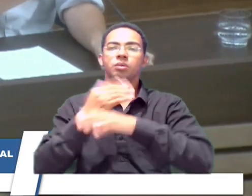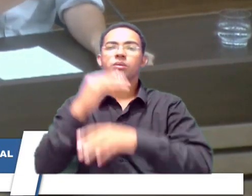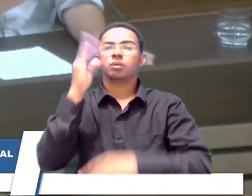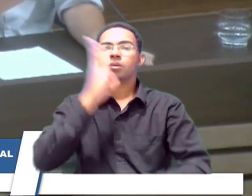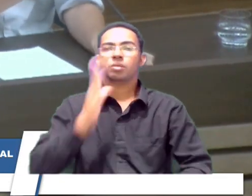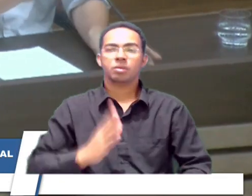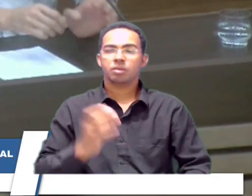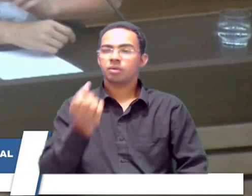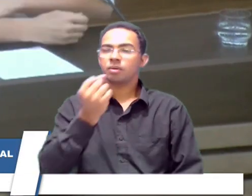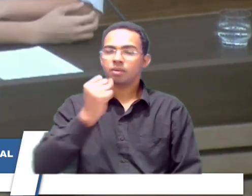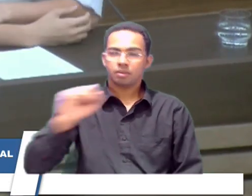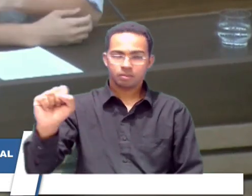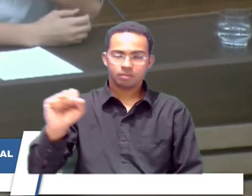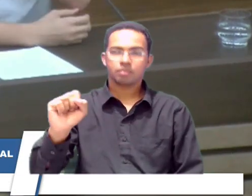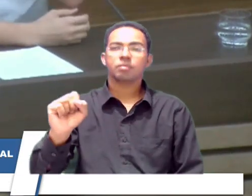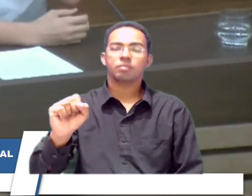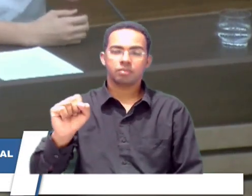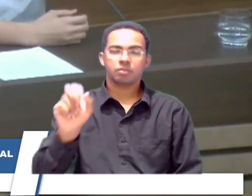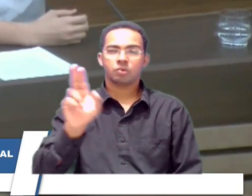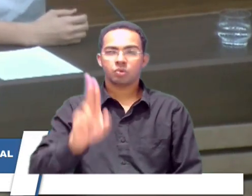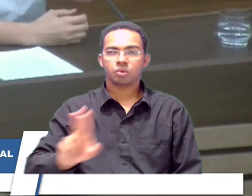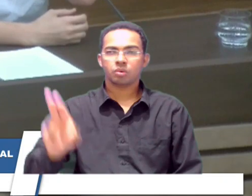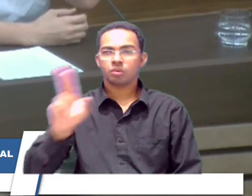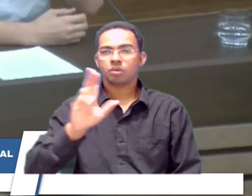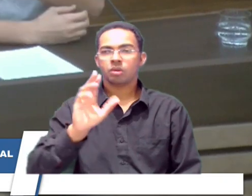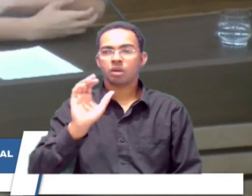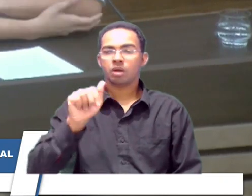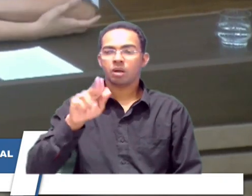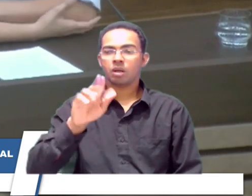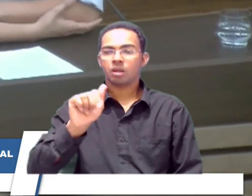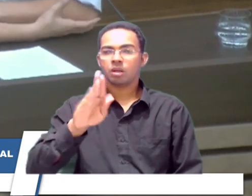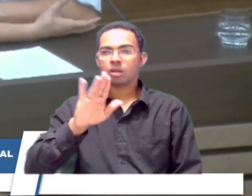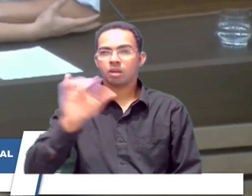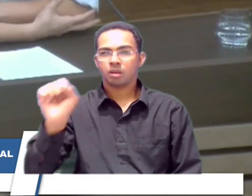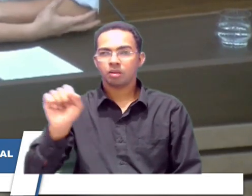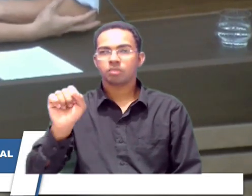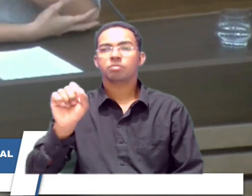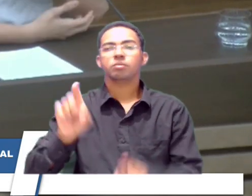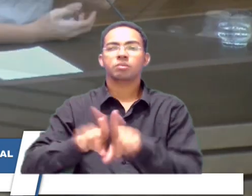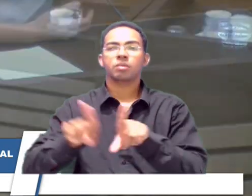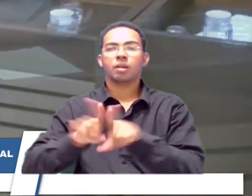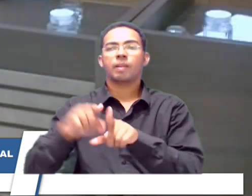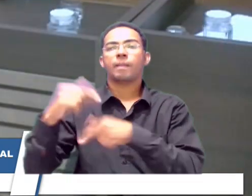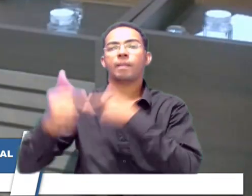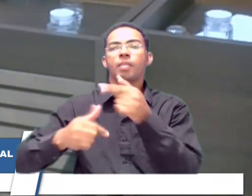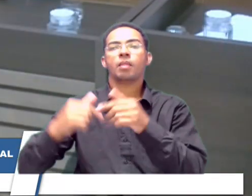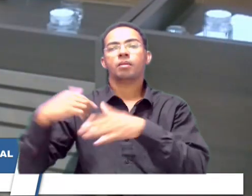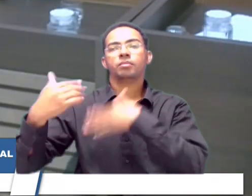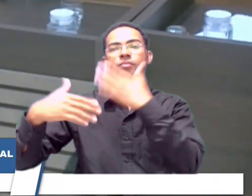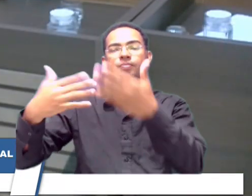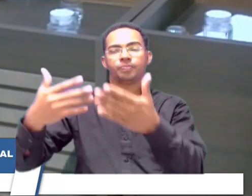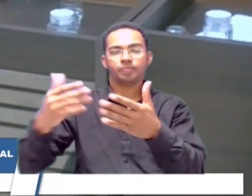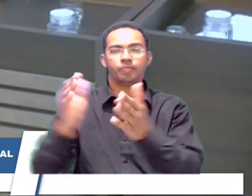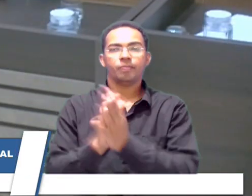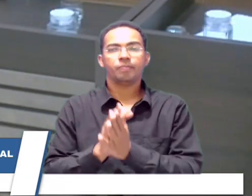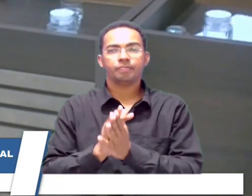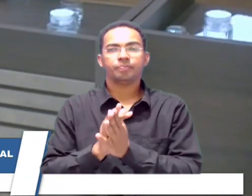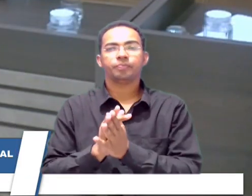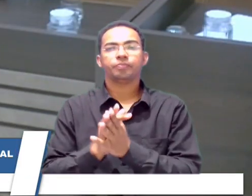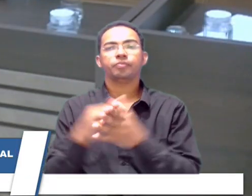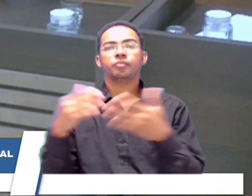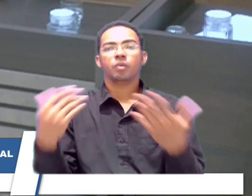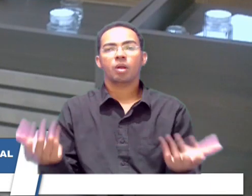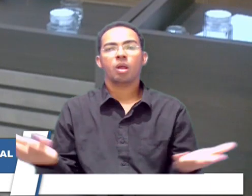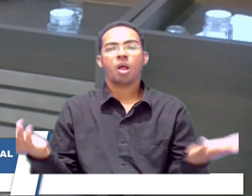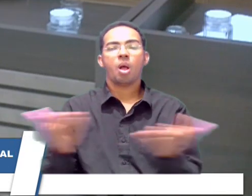defesa da cannabis e do trabalho que é desenvolvido, né? Então, eu